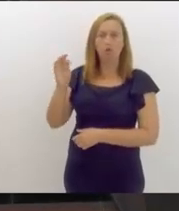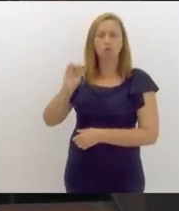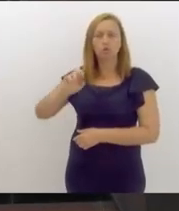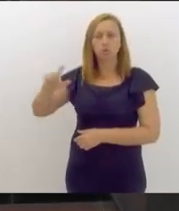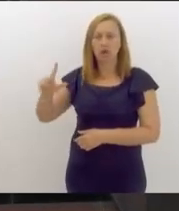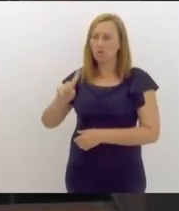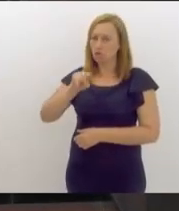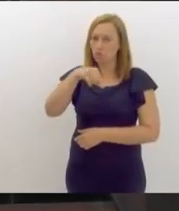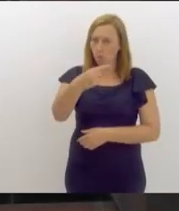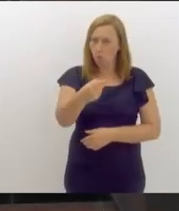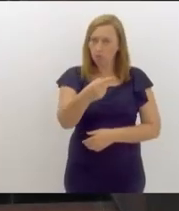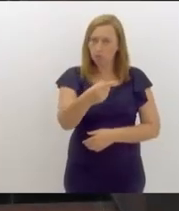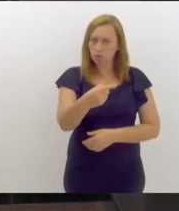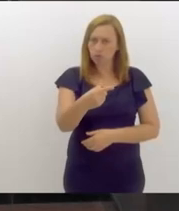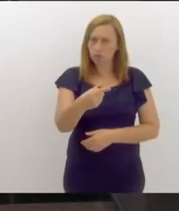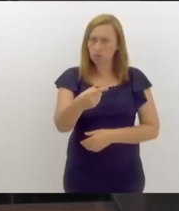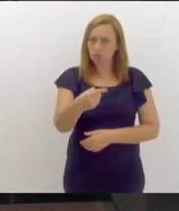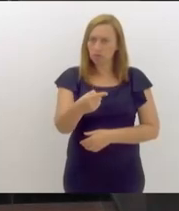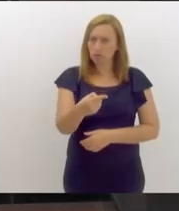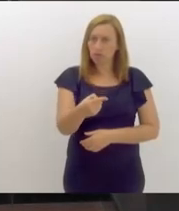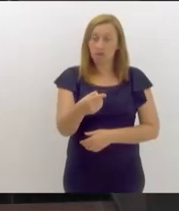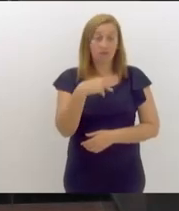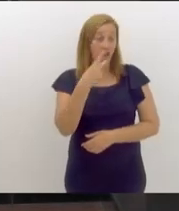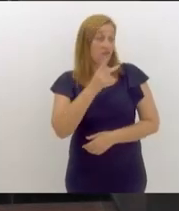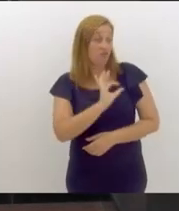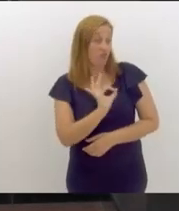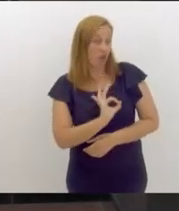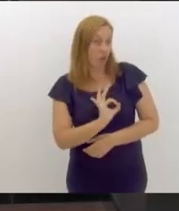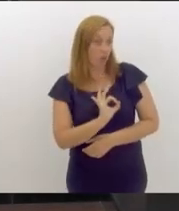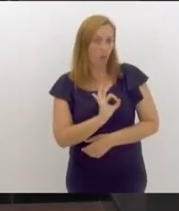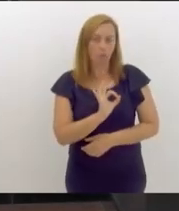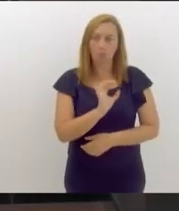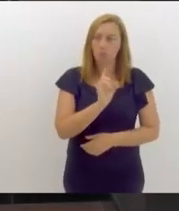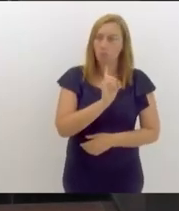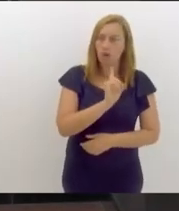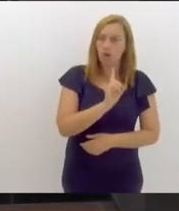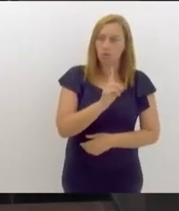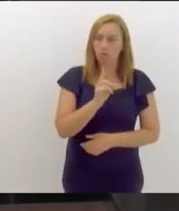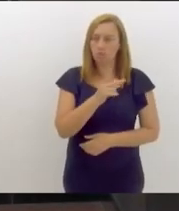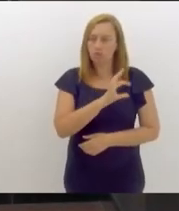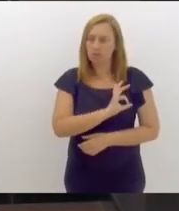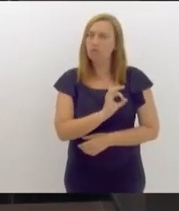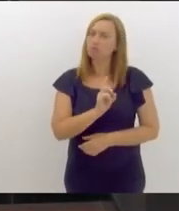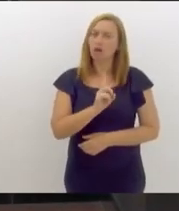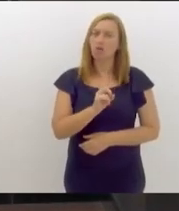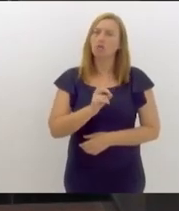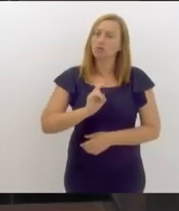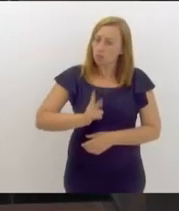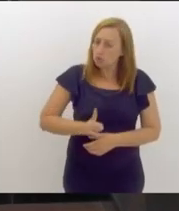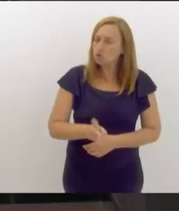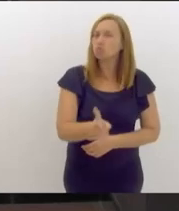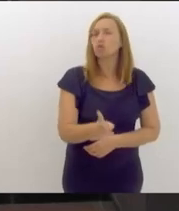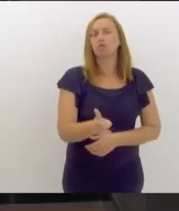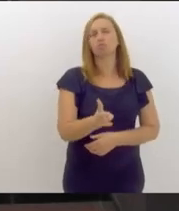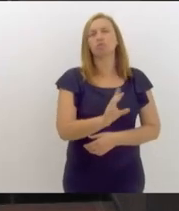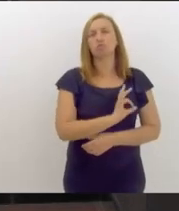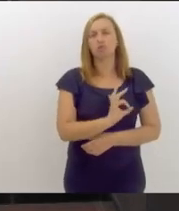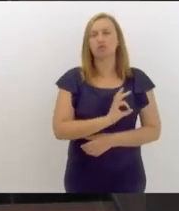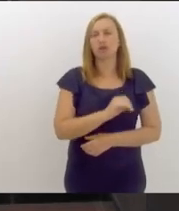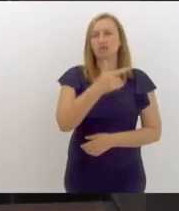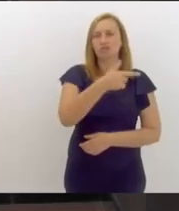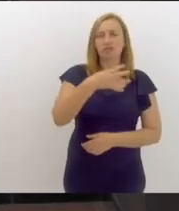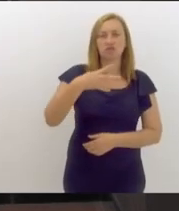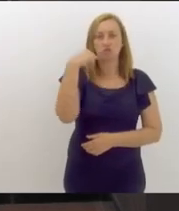estamos na reserva eles vão dizer não não são mais policiais pelo contrário nós somos policiais 24